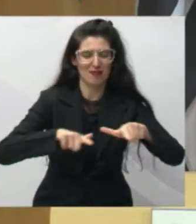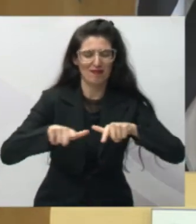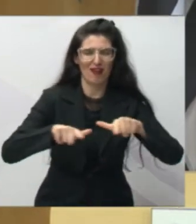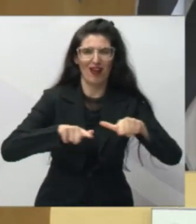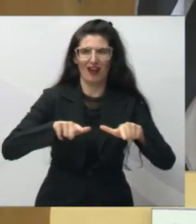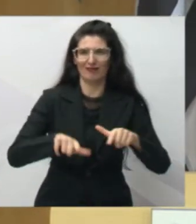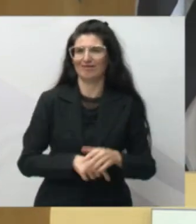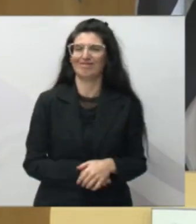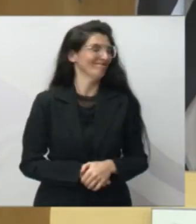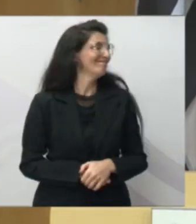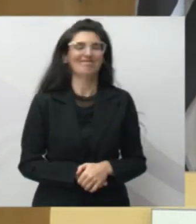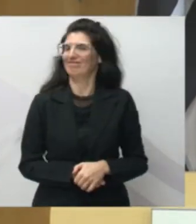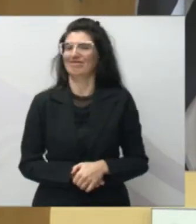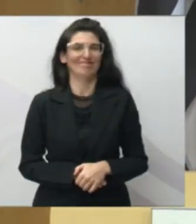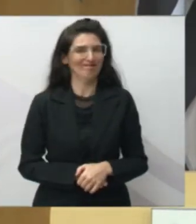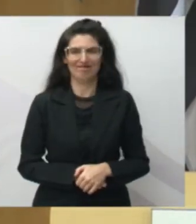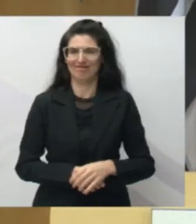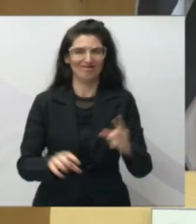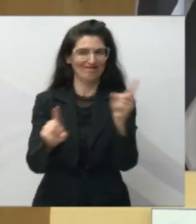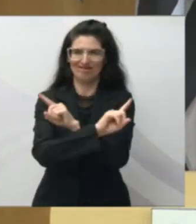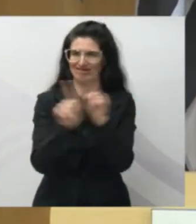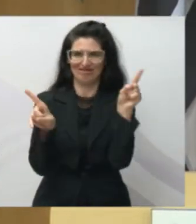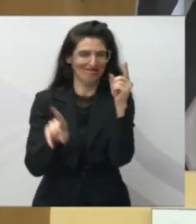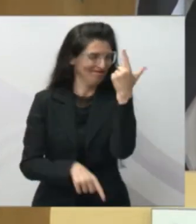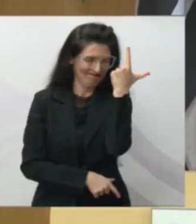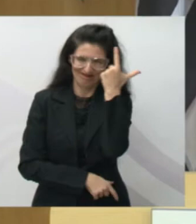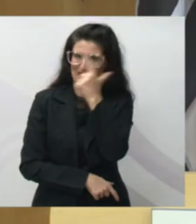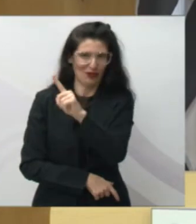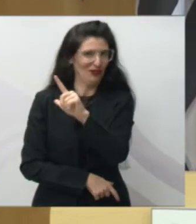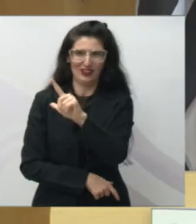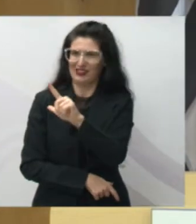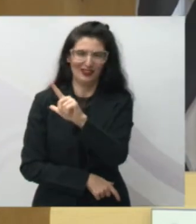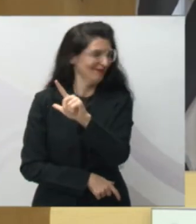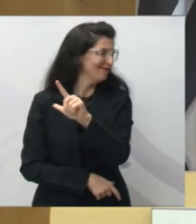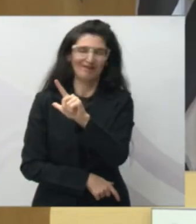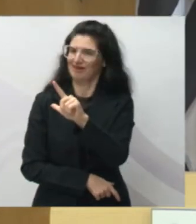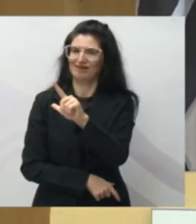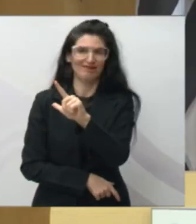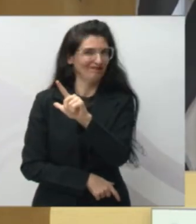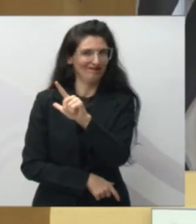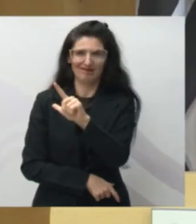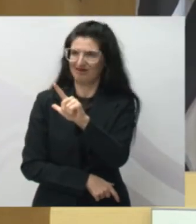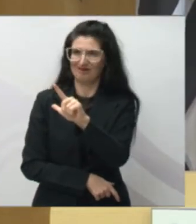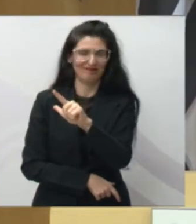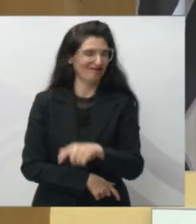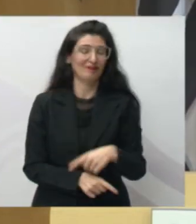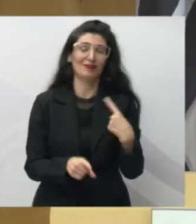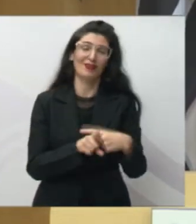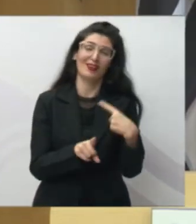porque você perde. Se você tiver muito voto, não fizer coeficiente, você perde.